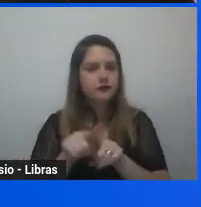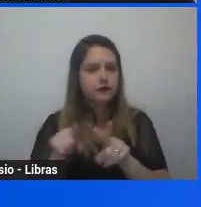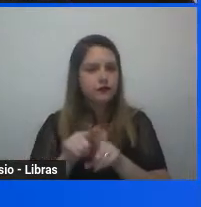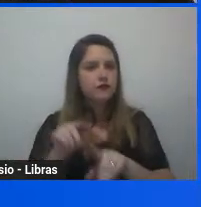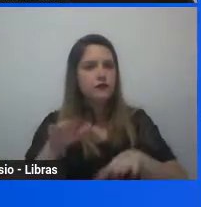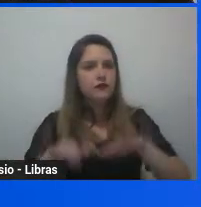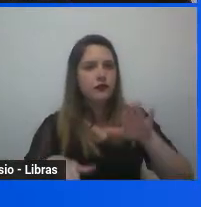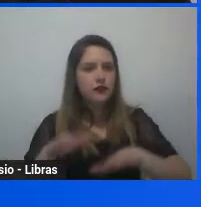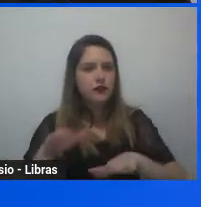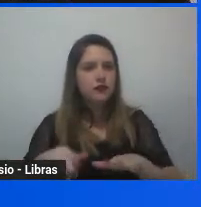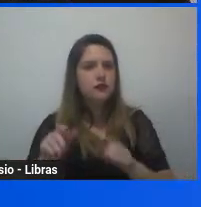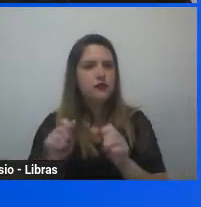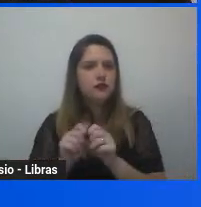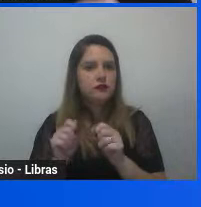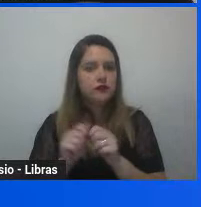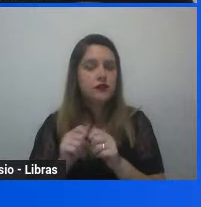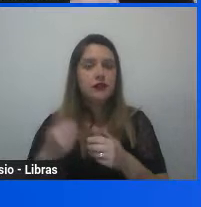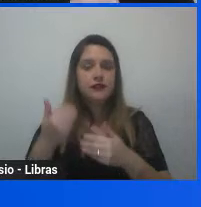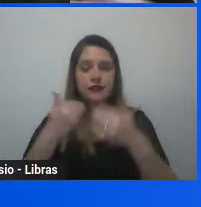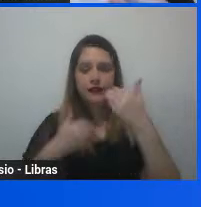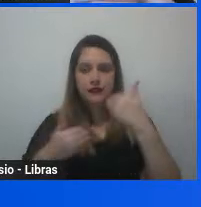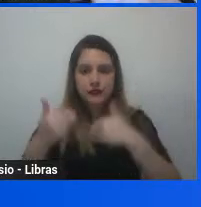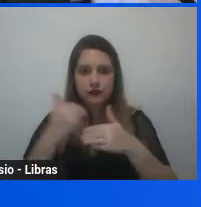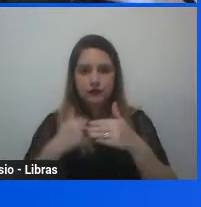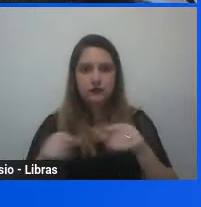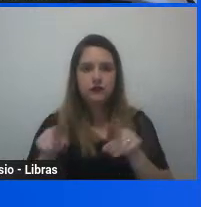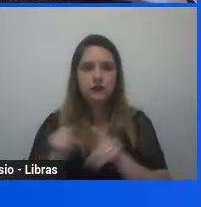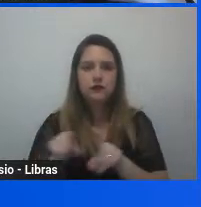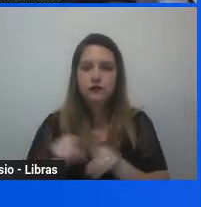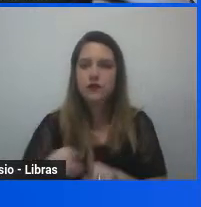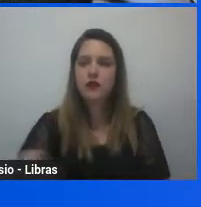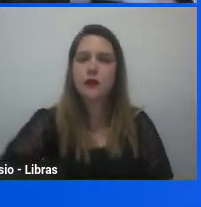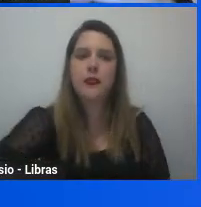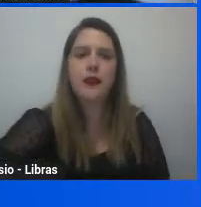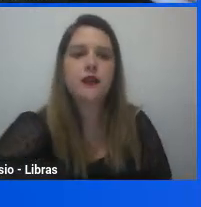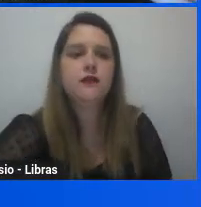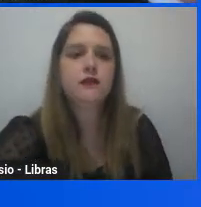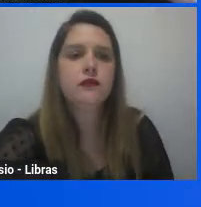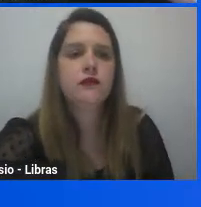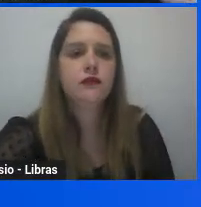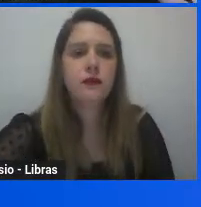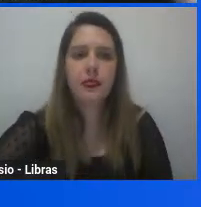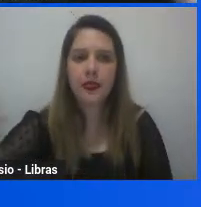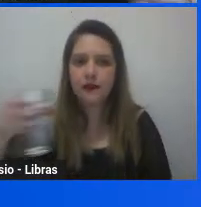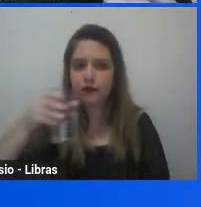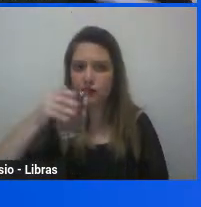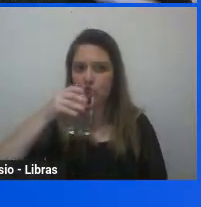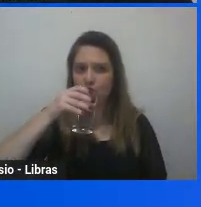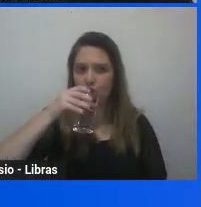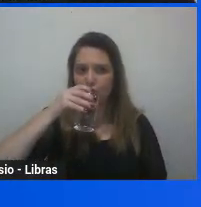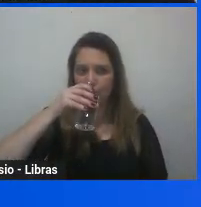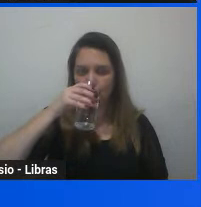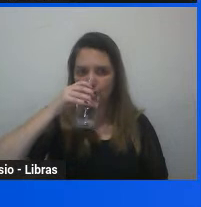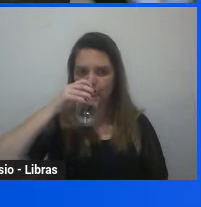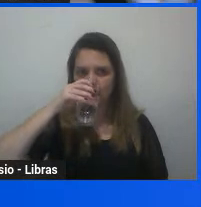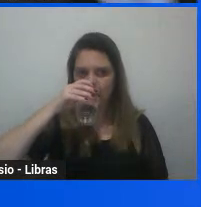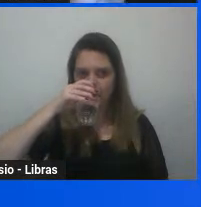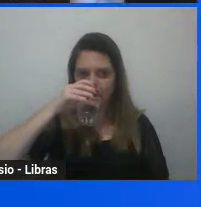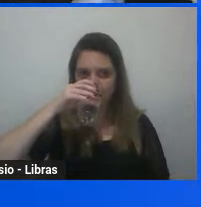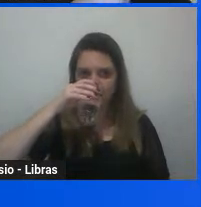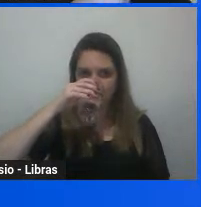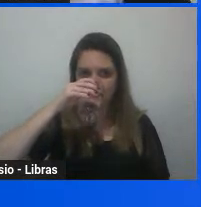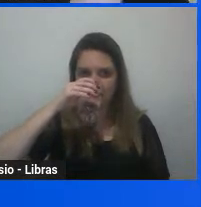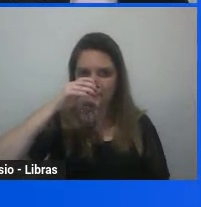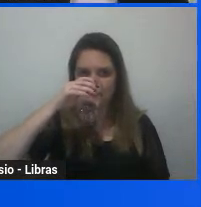ocasiona a vasodilatação. Há uma dilatação, os poros do vaso se abrem e água e